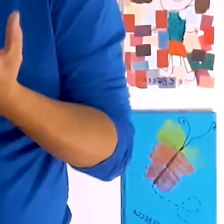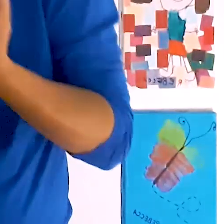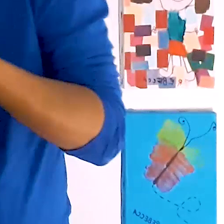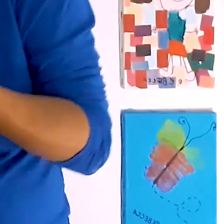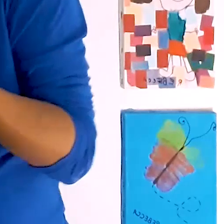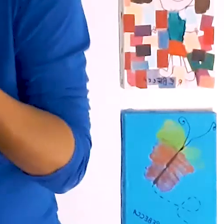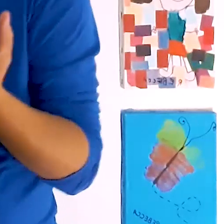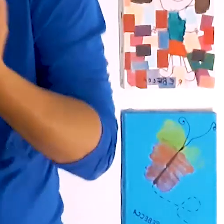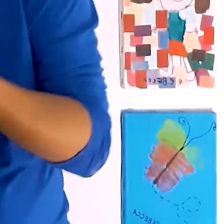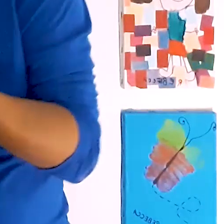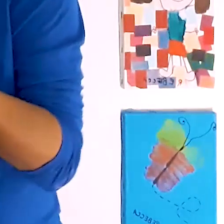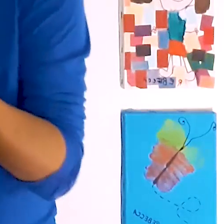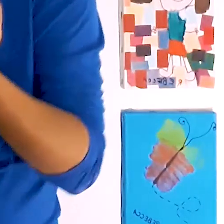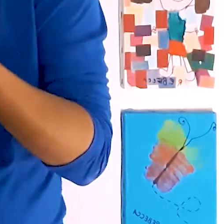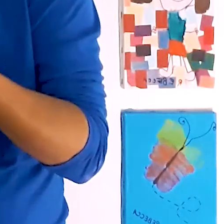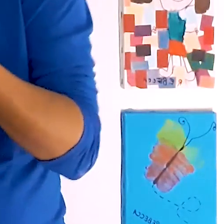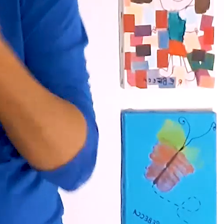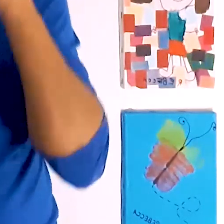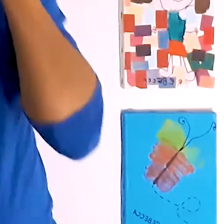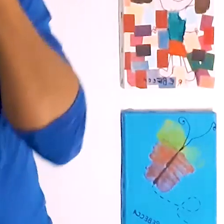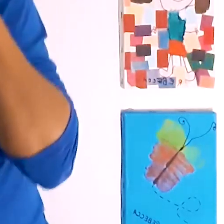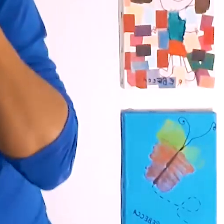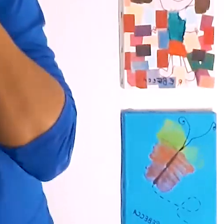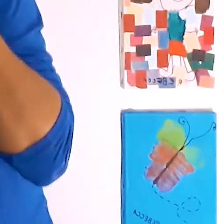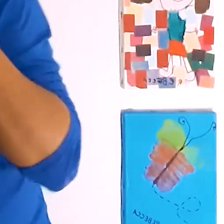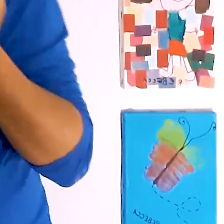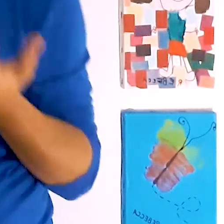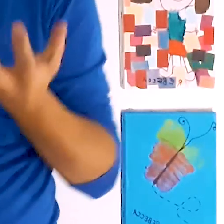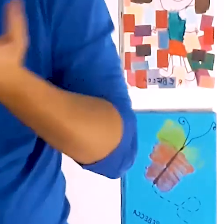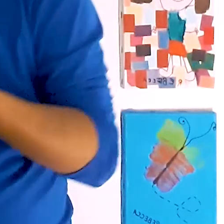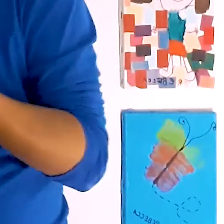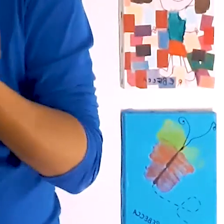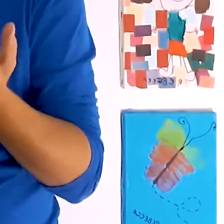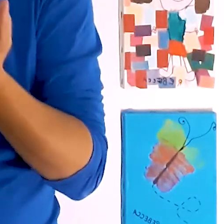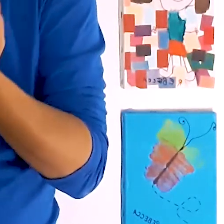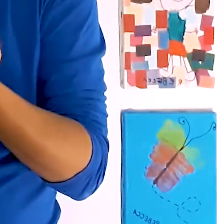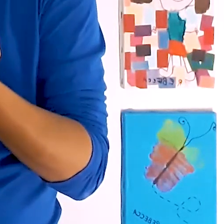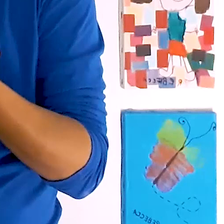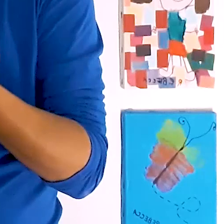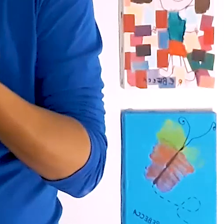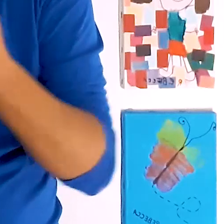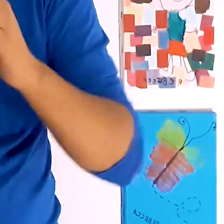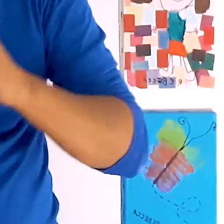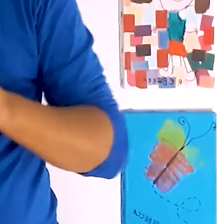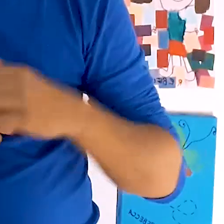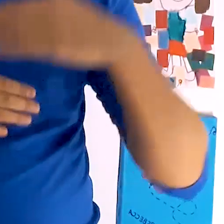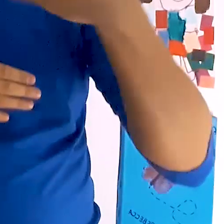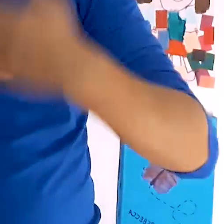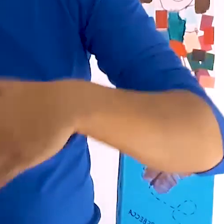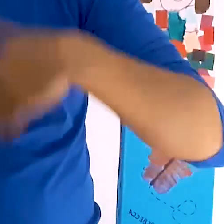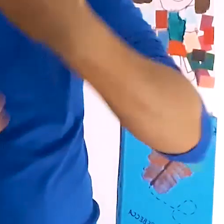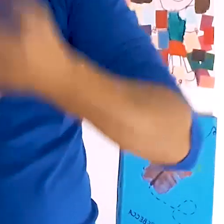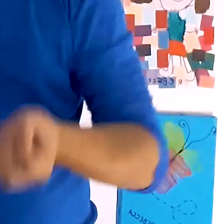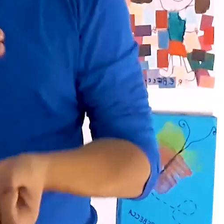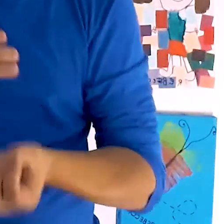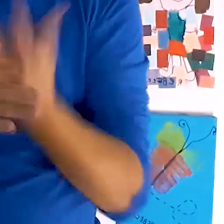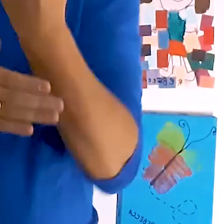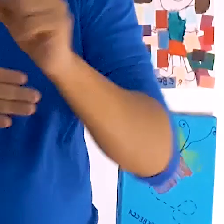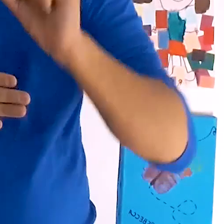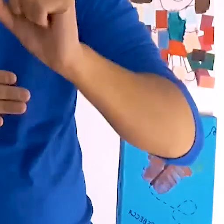produtos. Carro de boi. E alguém ia puxando o carro de boi. O tempo